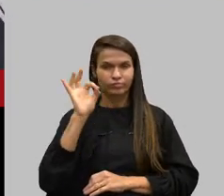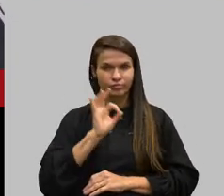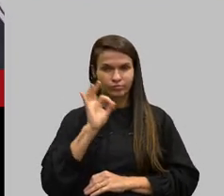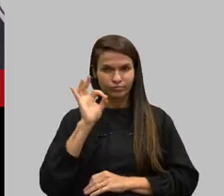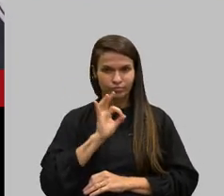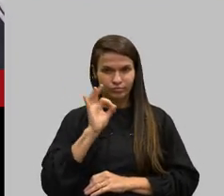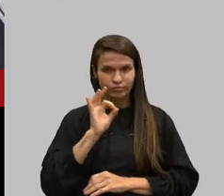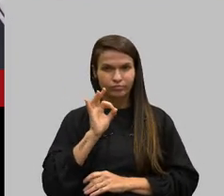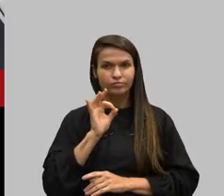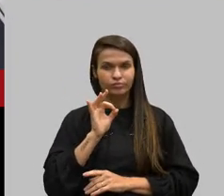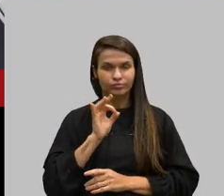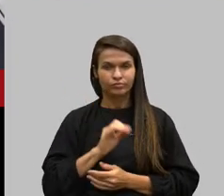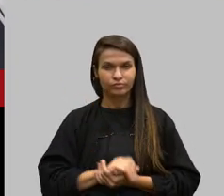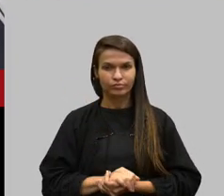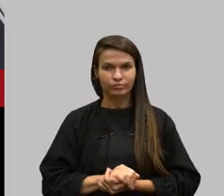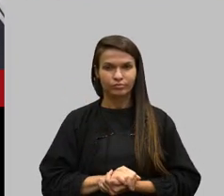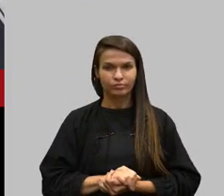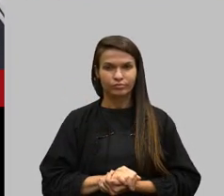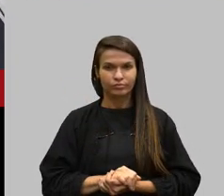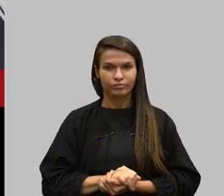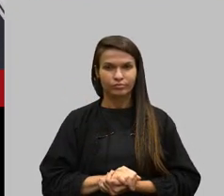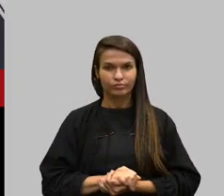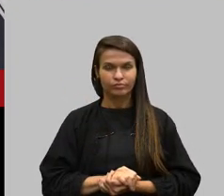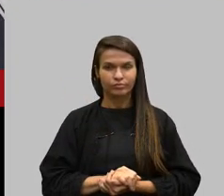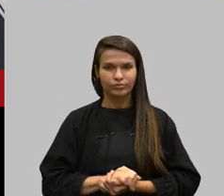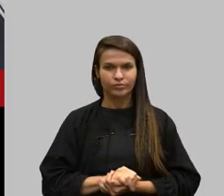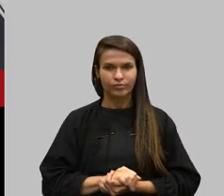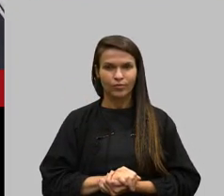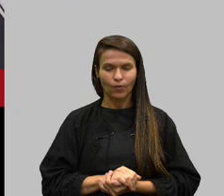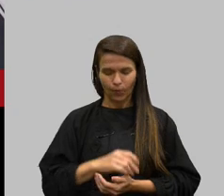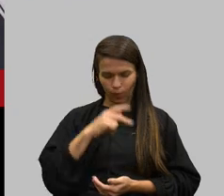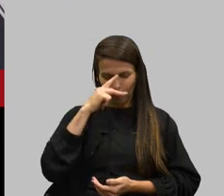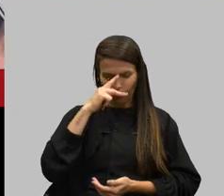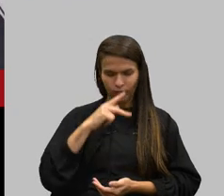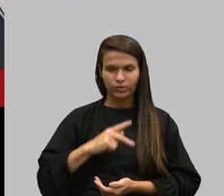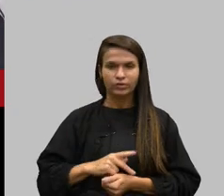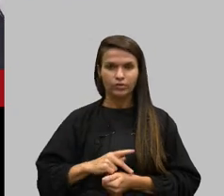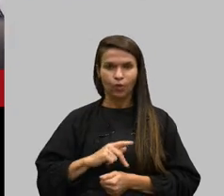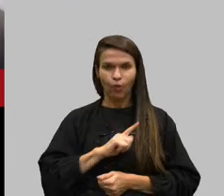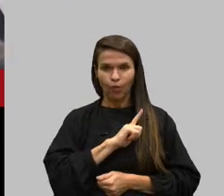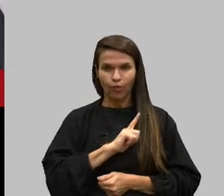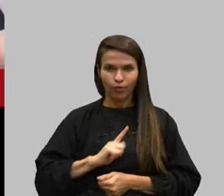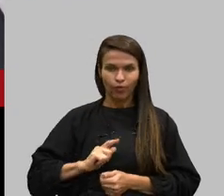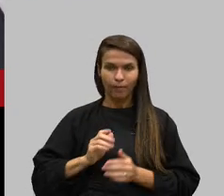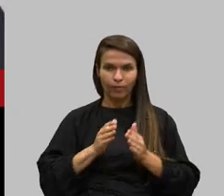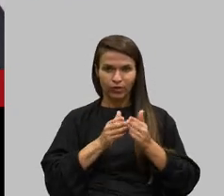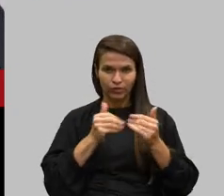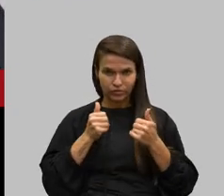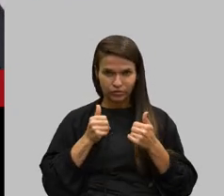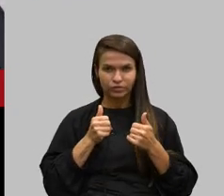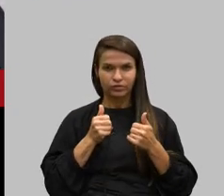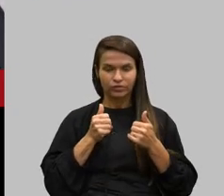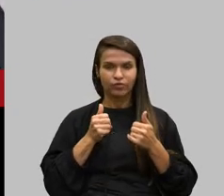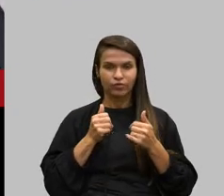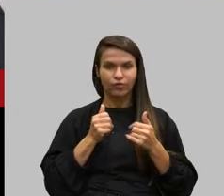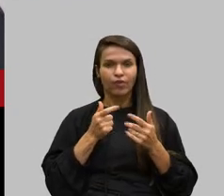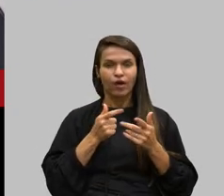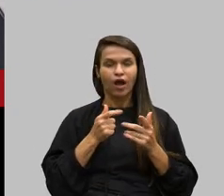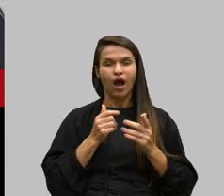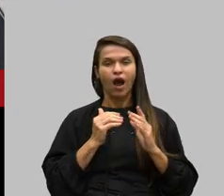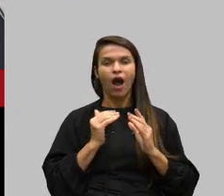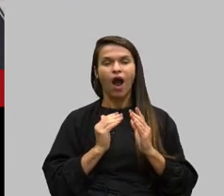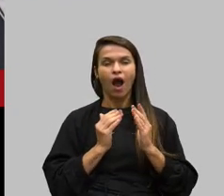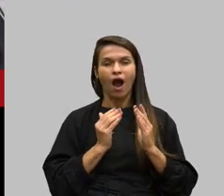próprio umbigo ao umbigo do governador né porque Ele solicitou que fosse aportado o projeto de lei à